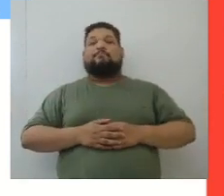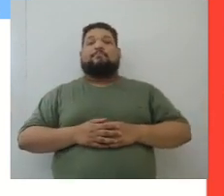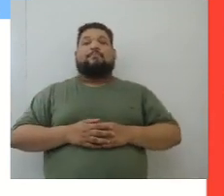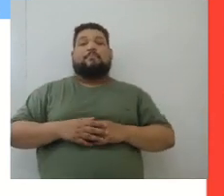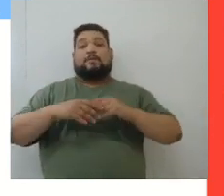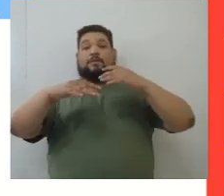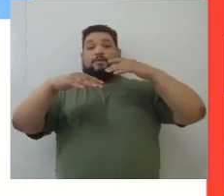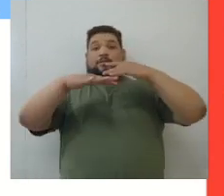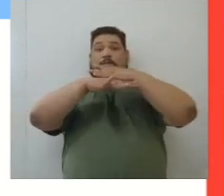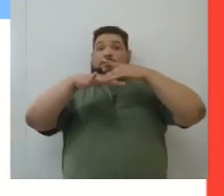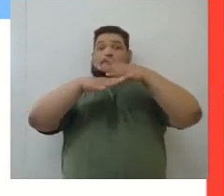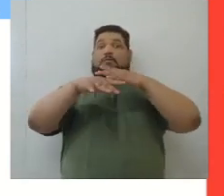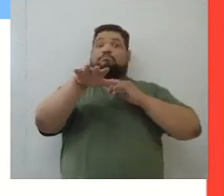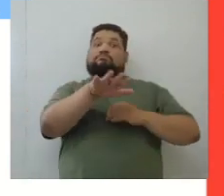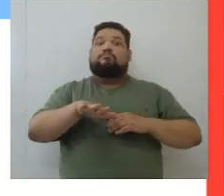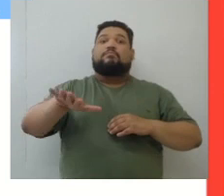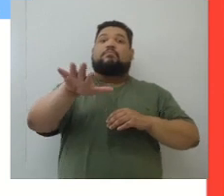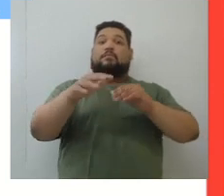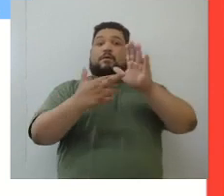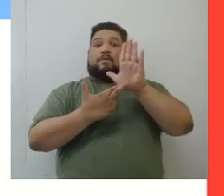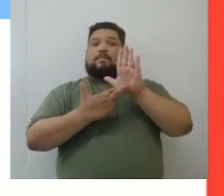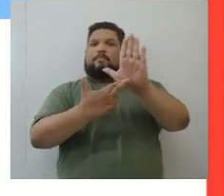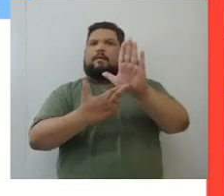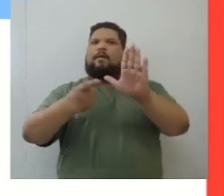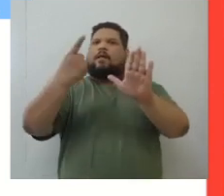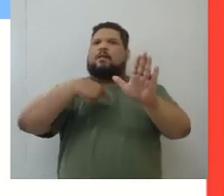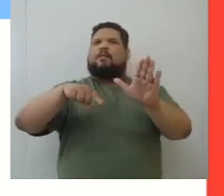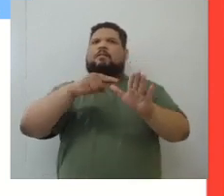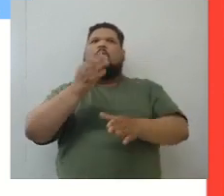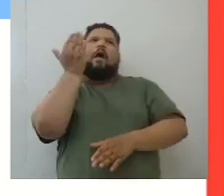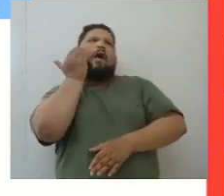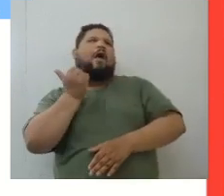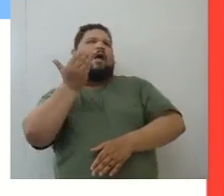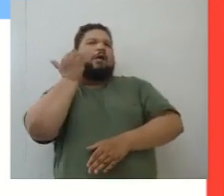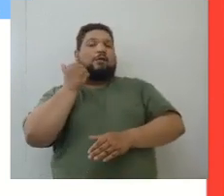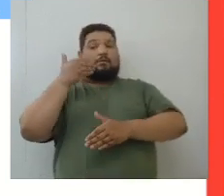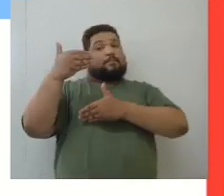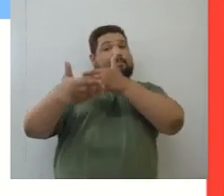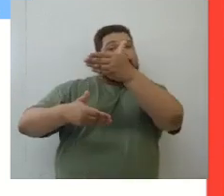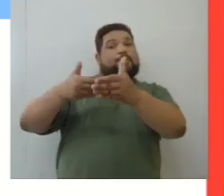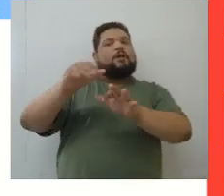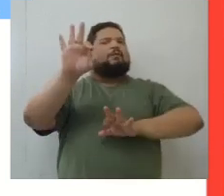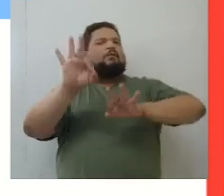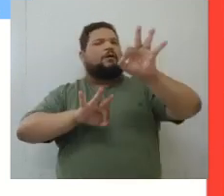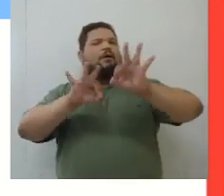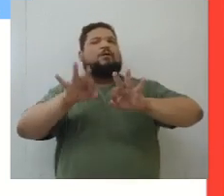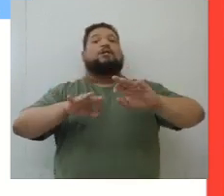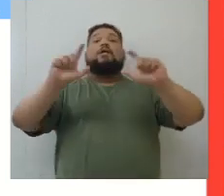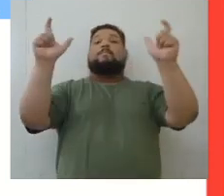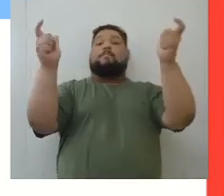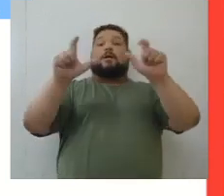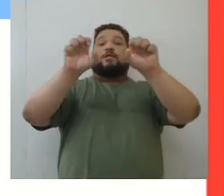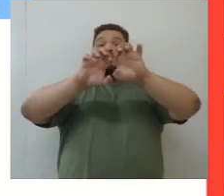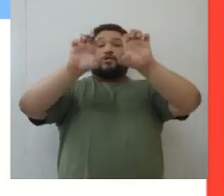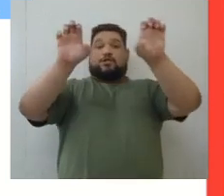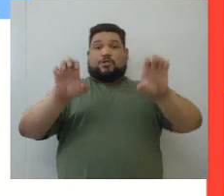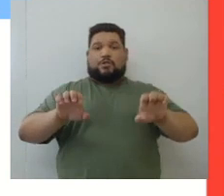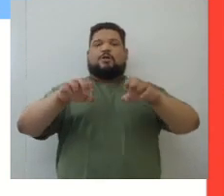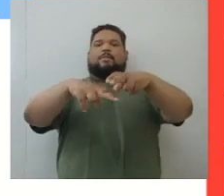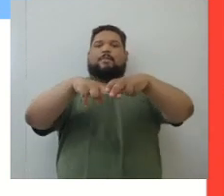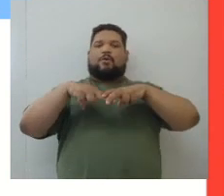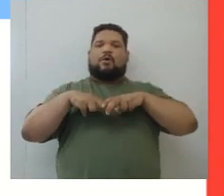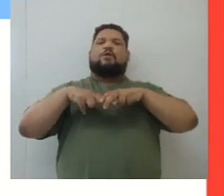se representavam e a gente podia perceber, todo o processo de composição da sua estrutura a partir de um